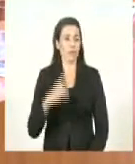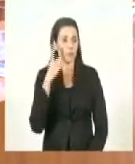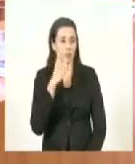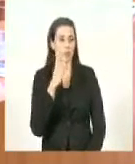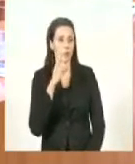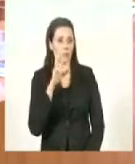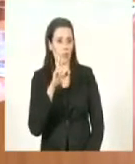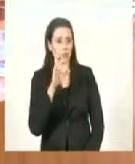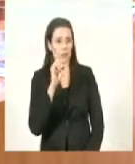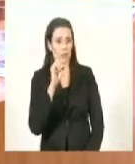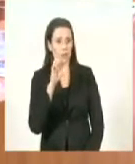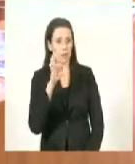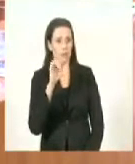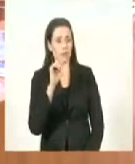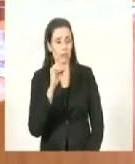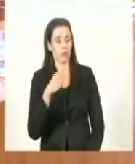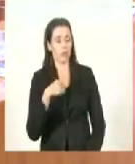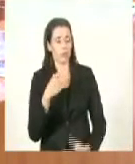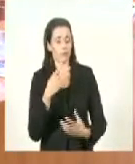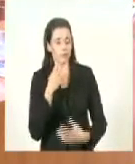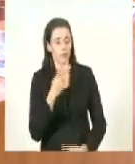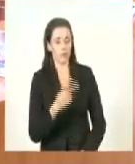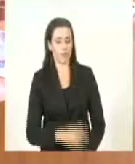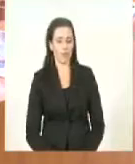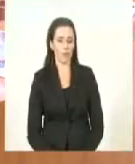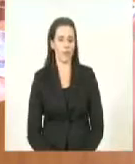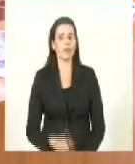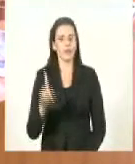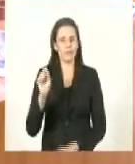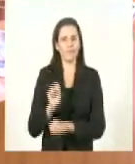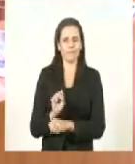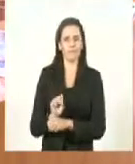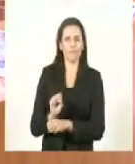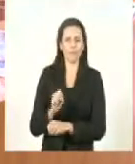eu queria antes... Um minuto só, deputado Brade.